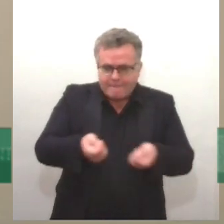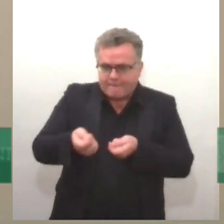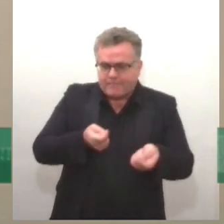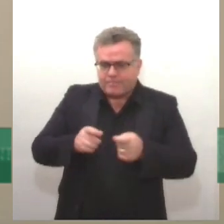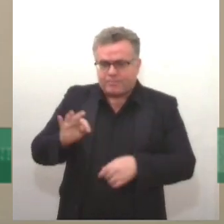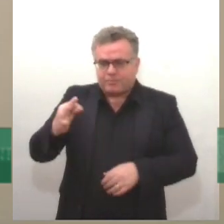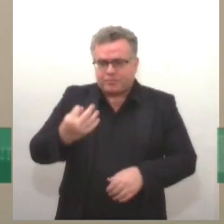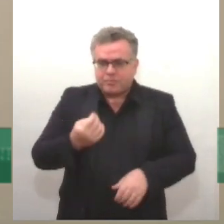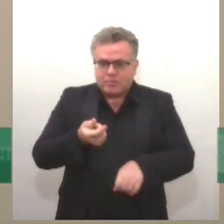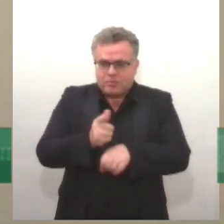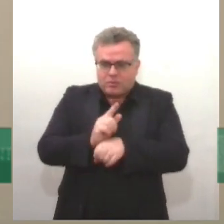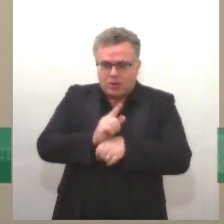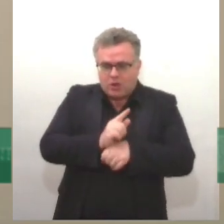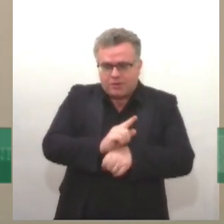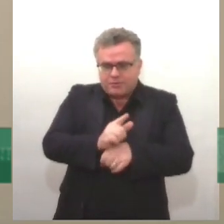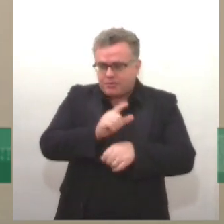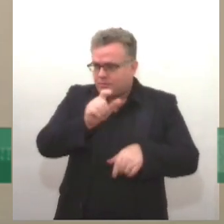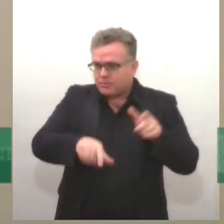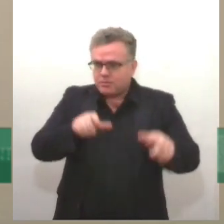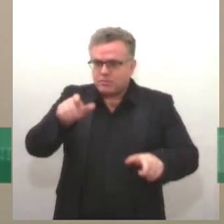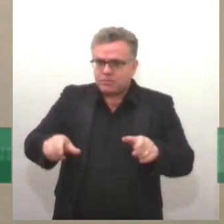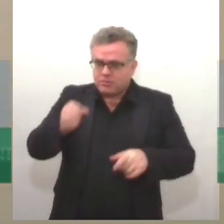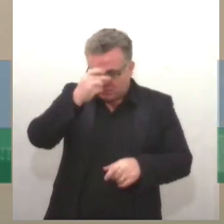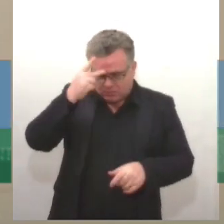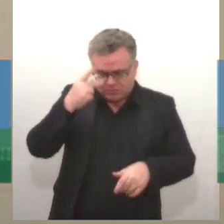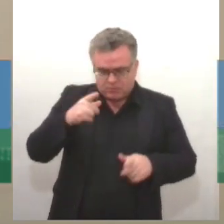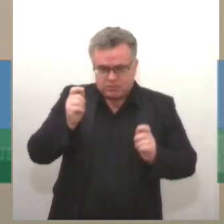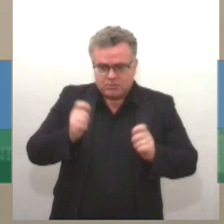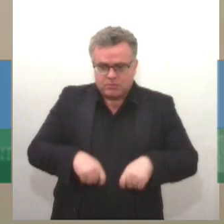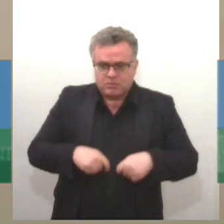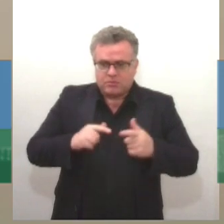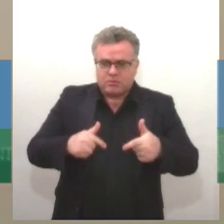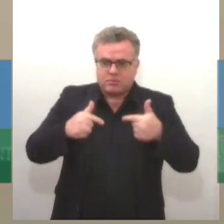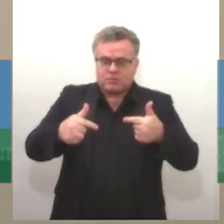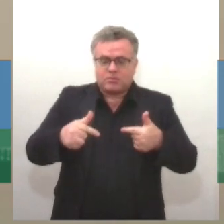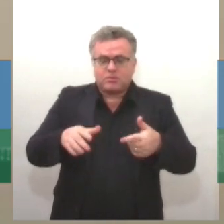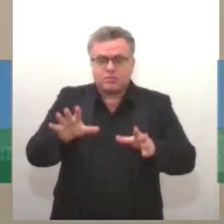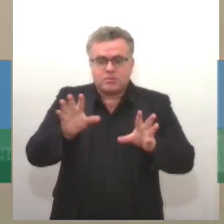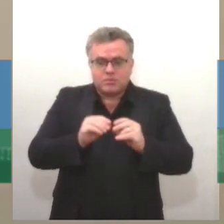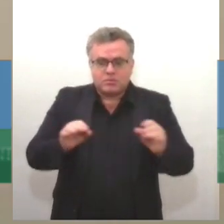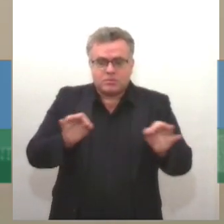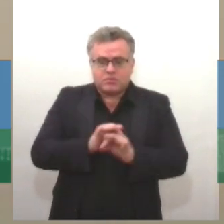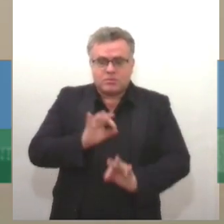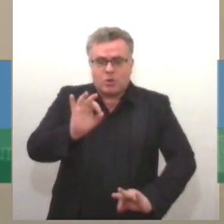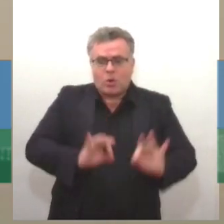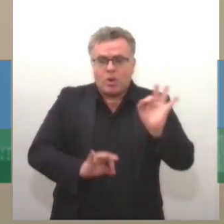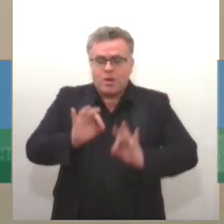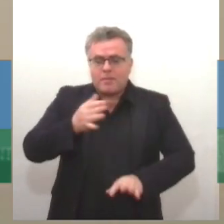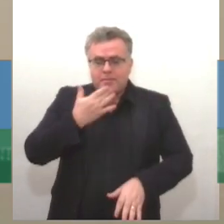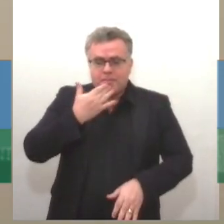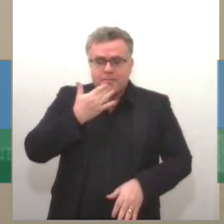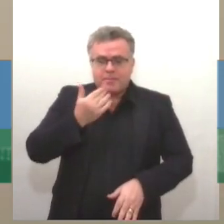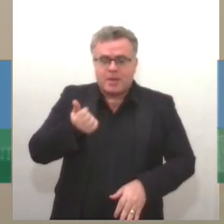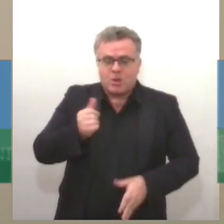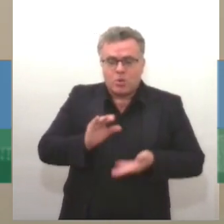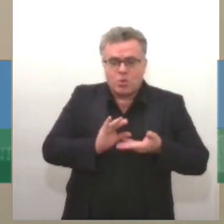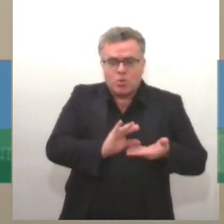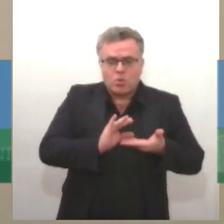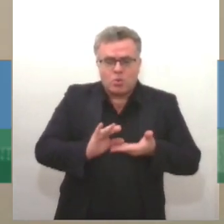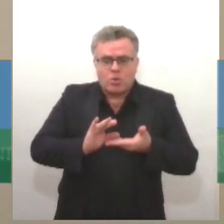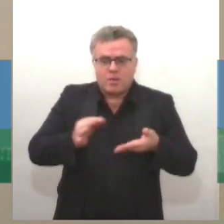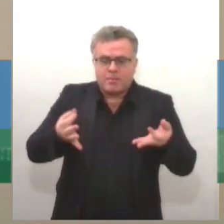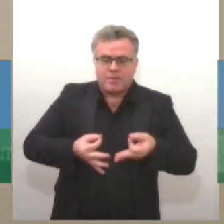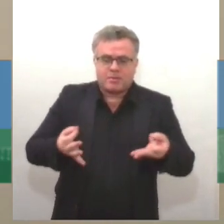municipais busquem ajustes nas contas públicas para melhor e cada vez mais ampliar a prestação dos